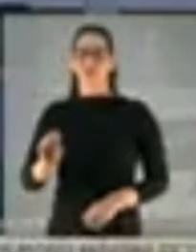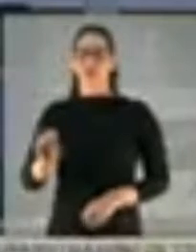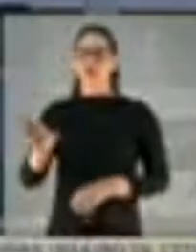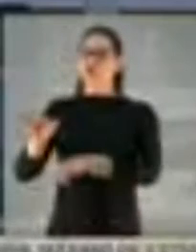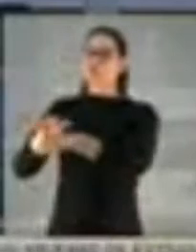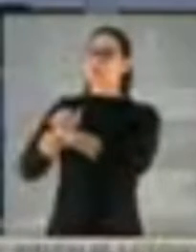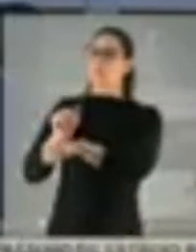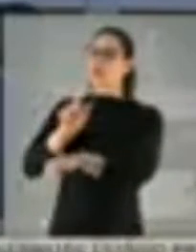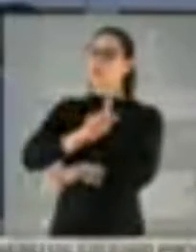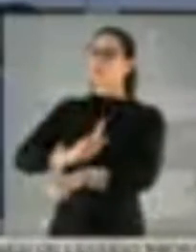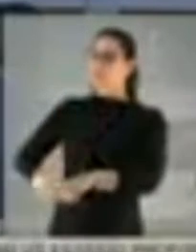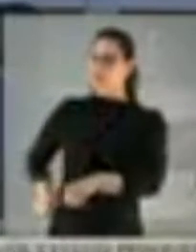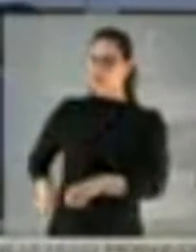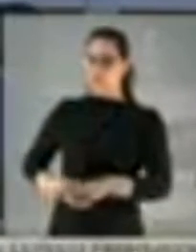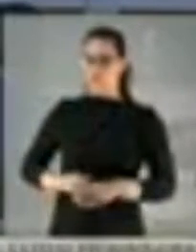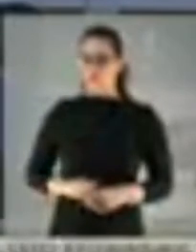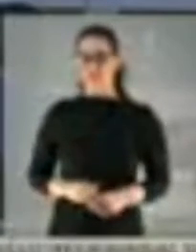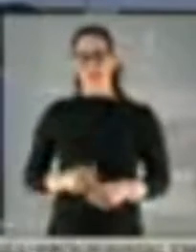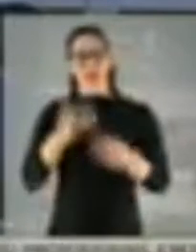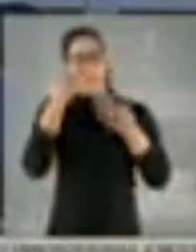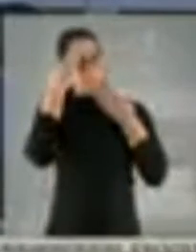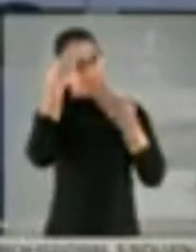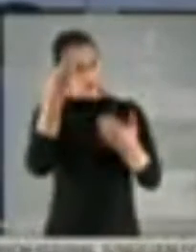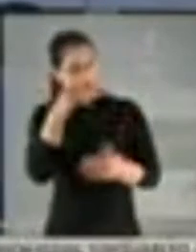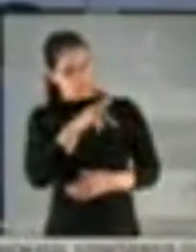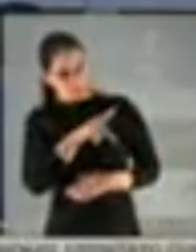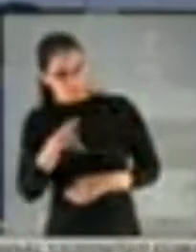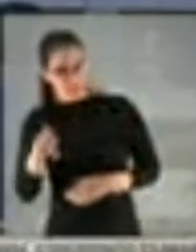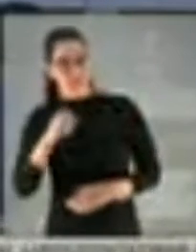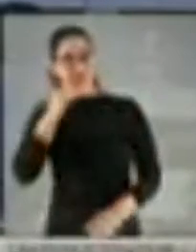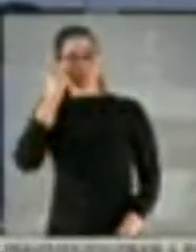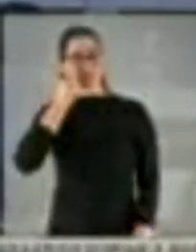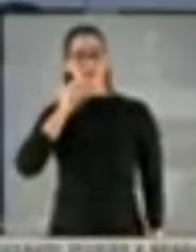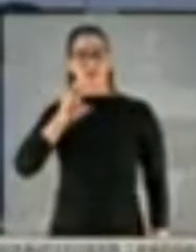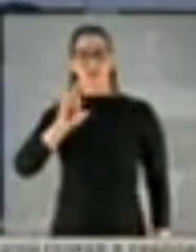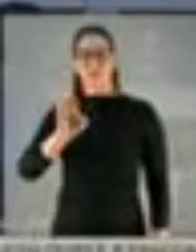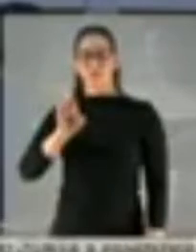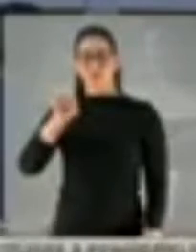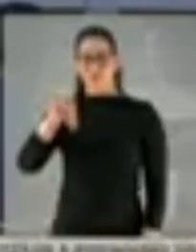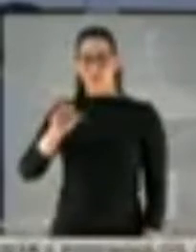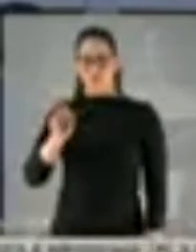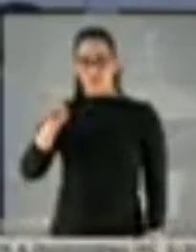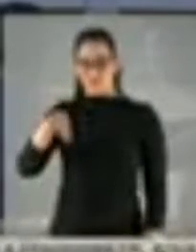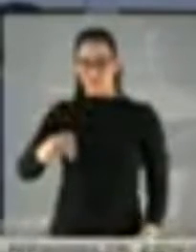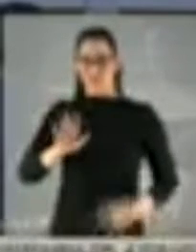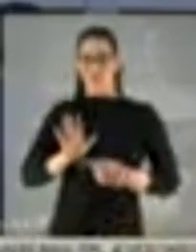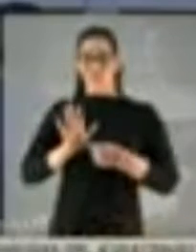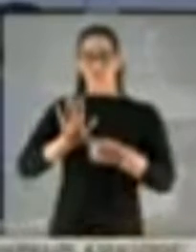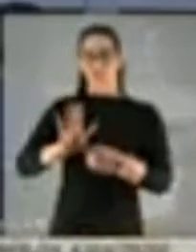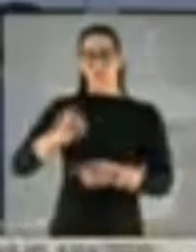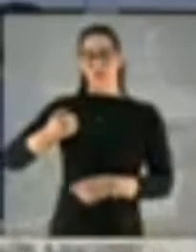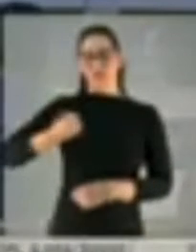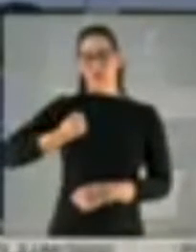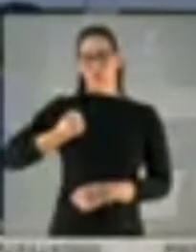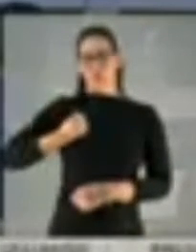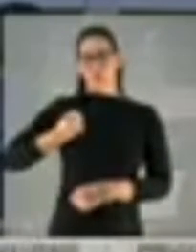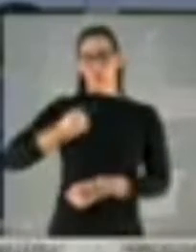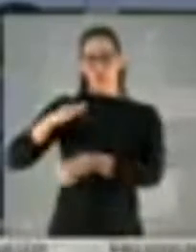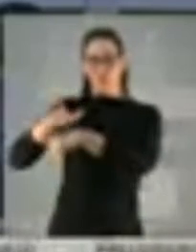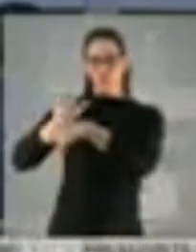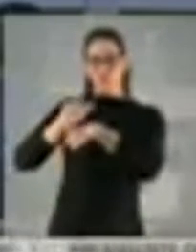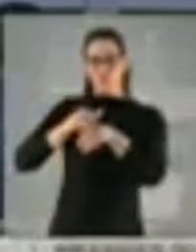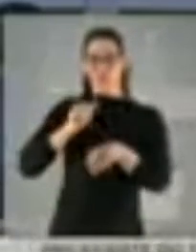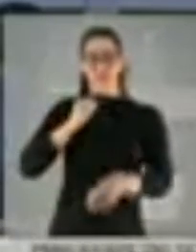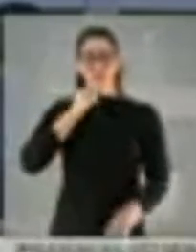governadores. Obrigado, senhor presidente. O senador Renan vai apresentar os números específicos dos requerimentos de convocações de